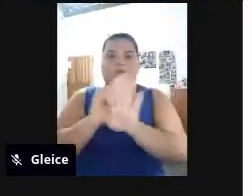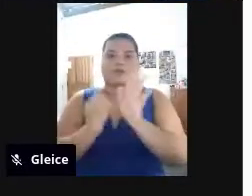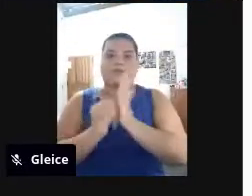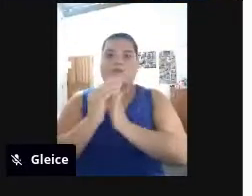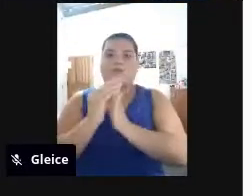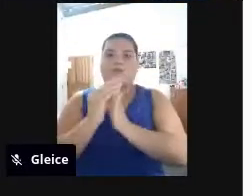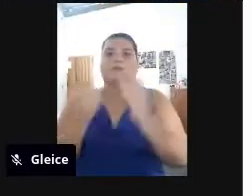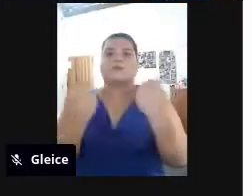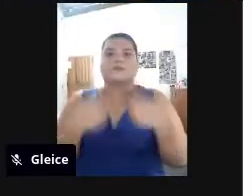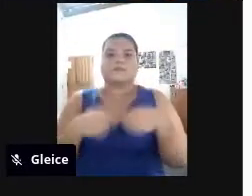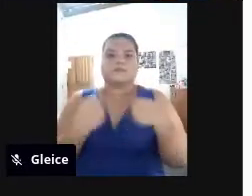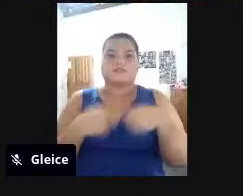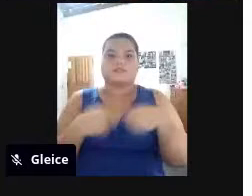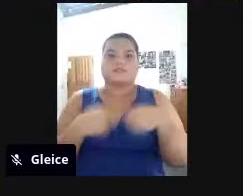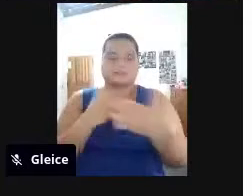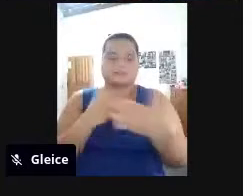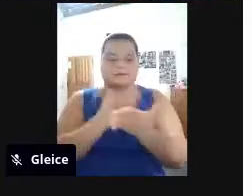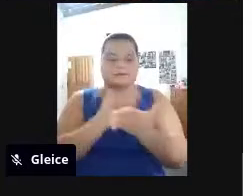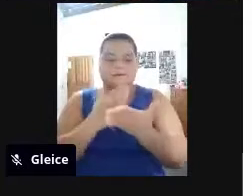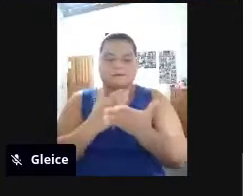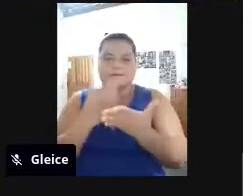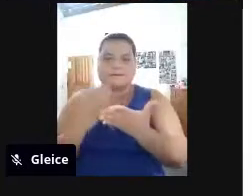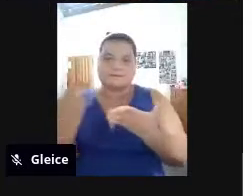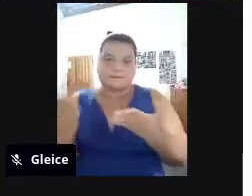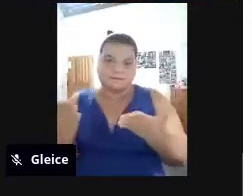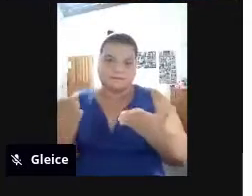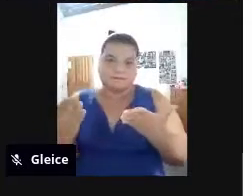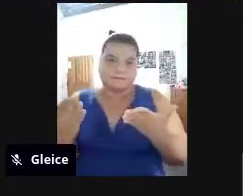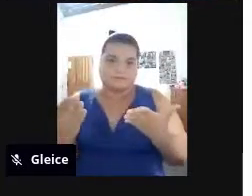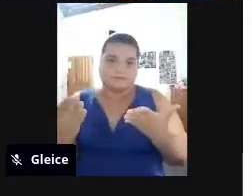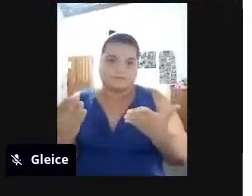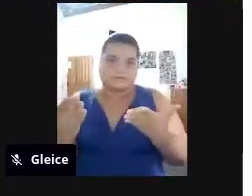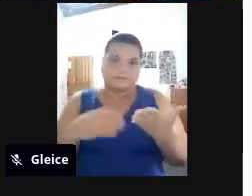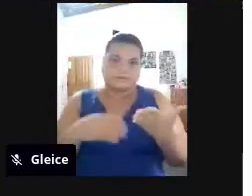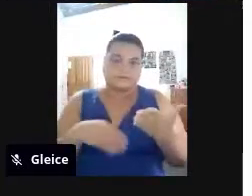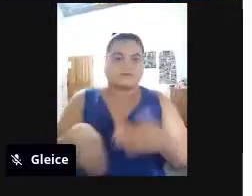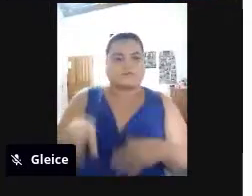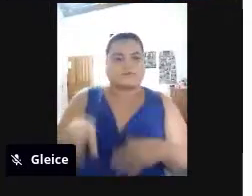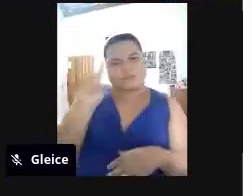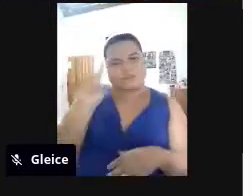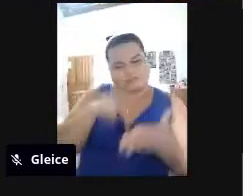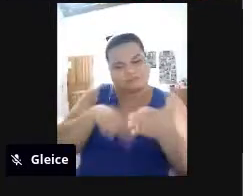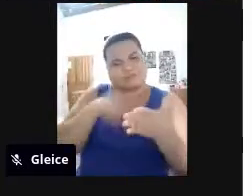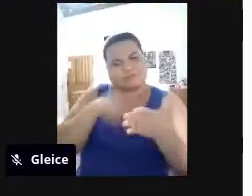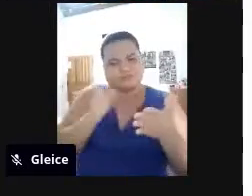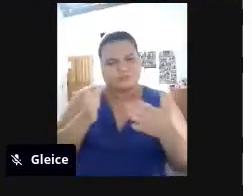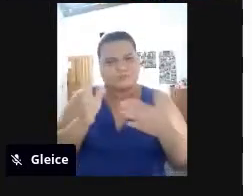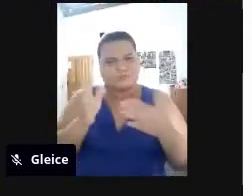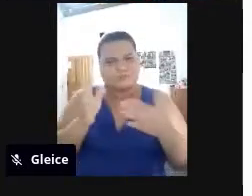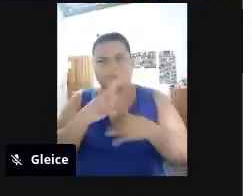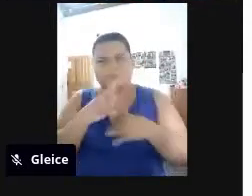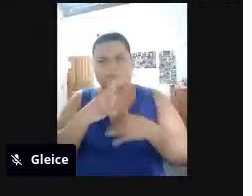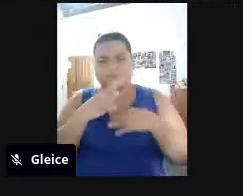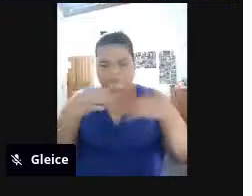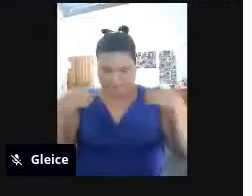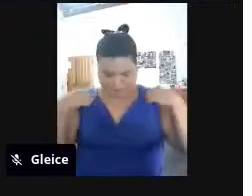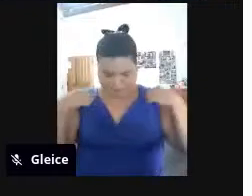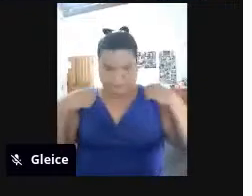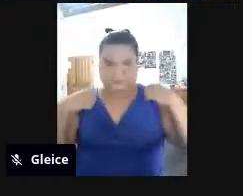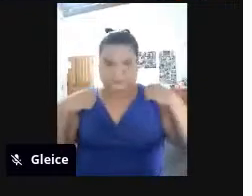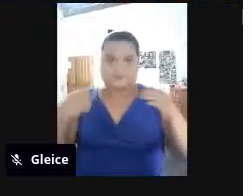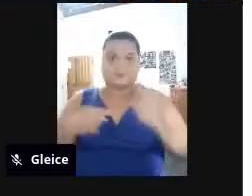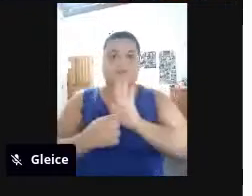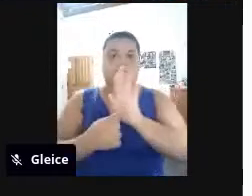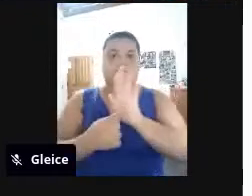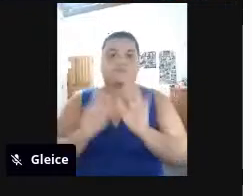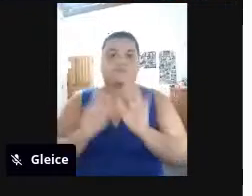quanto por refeição? Então, trago um estudo que vocês já devem ter visto, em que eles nos mostram que a gente tem uma